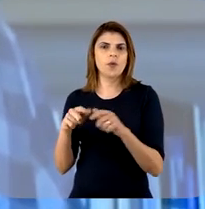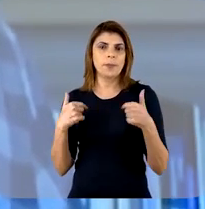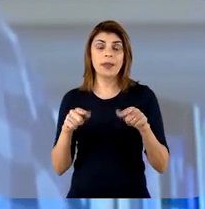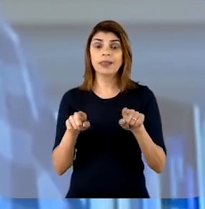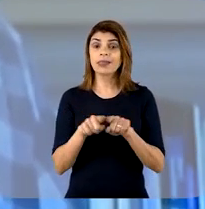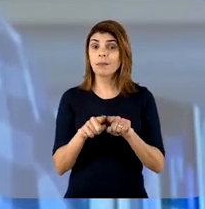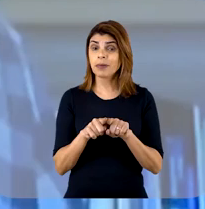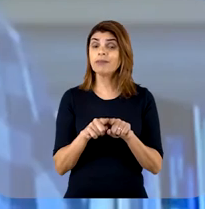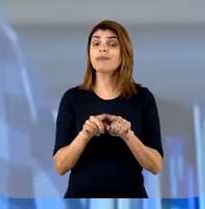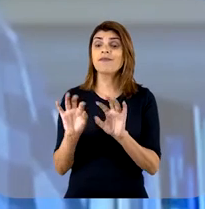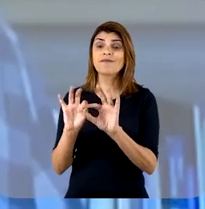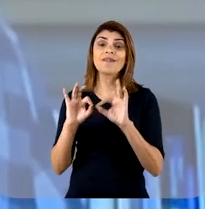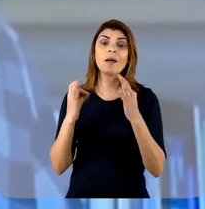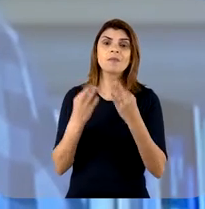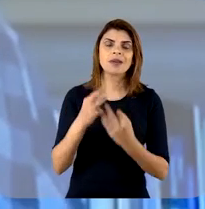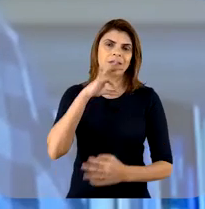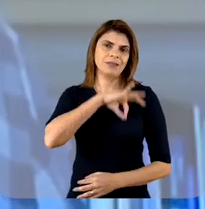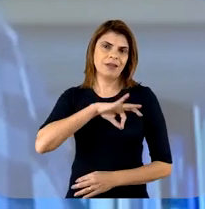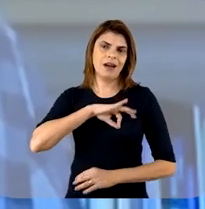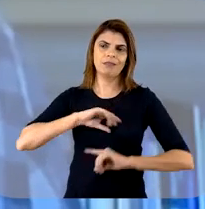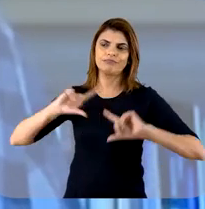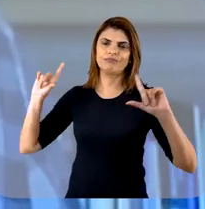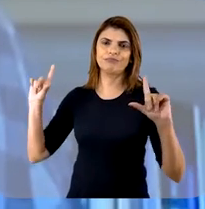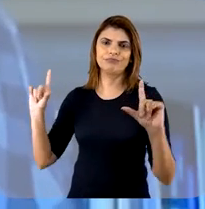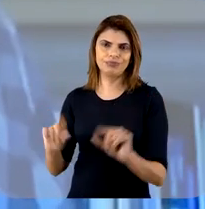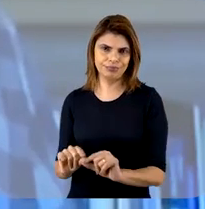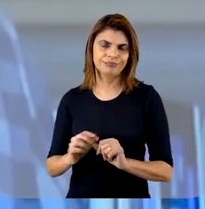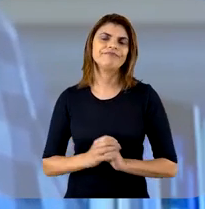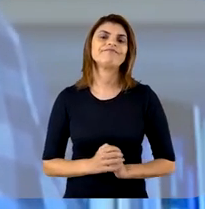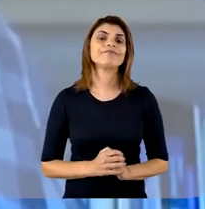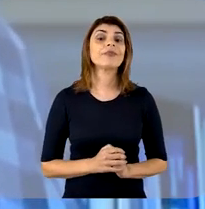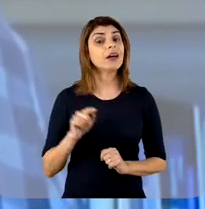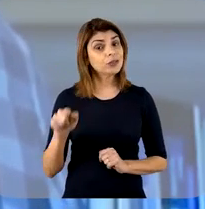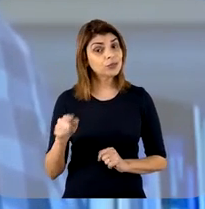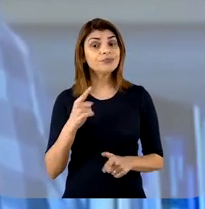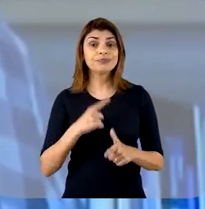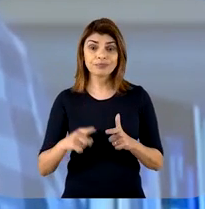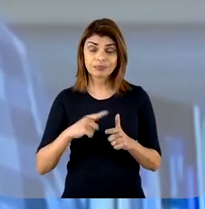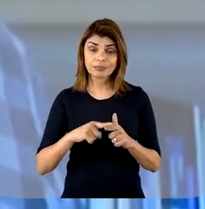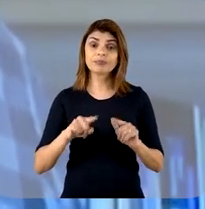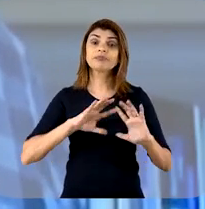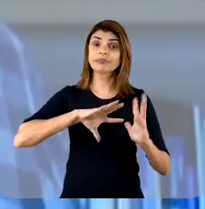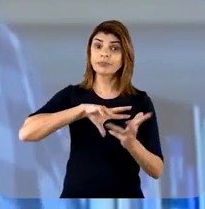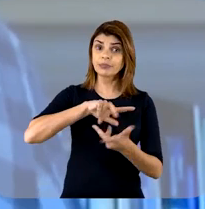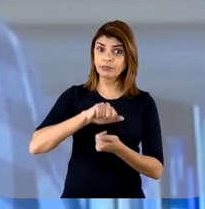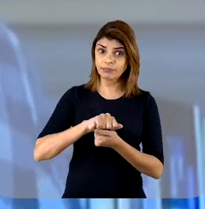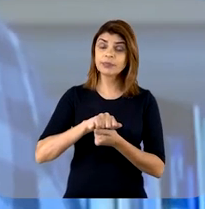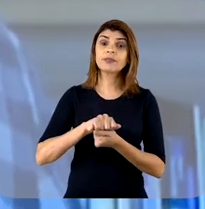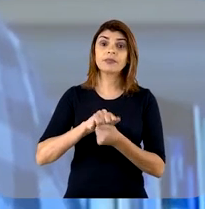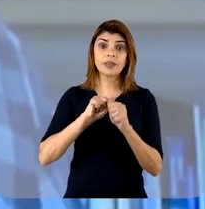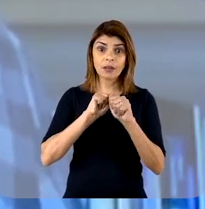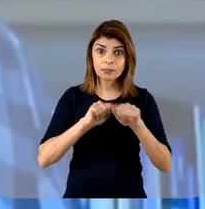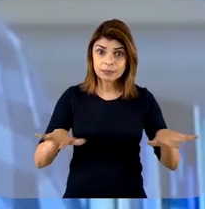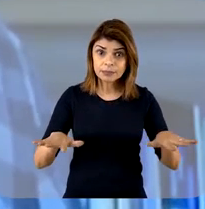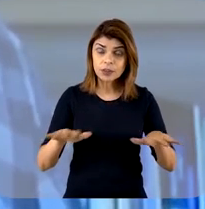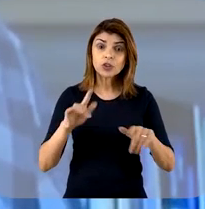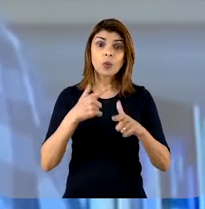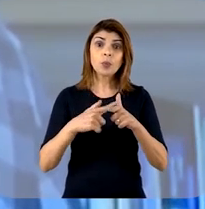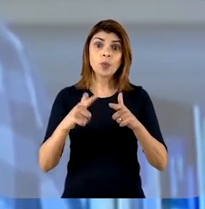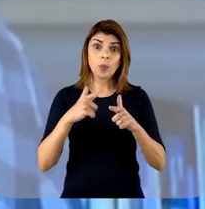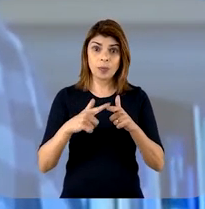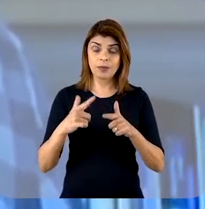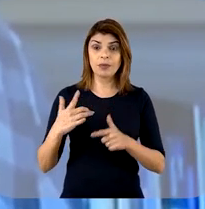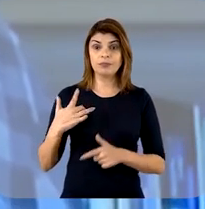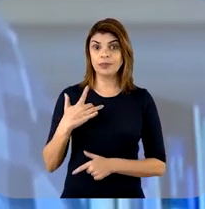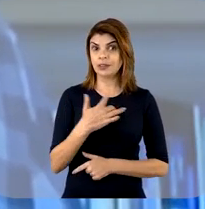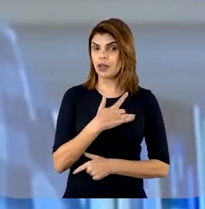média das famílias. Então, dessa forma, a pandemia teve um efeito não apenas sanitário, mas um efeito social grave.